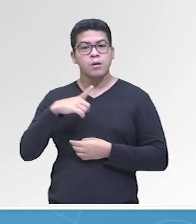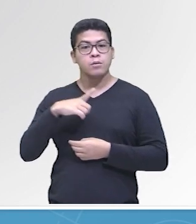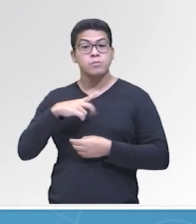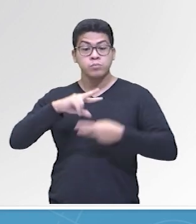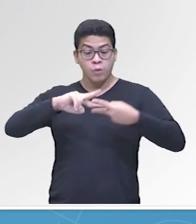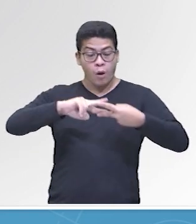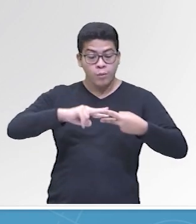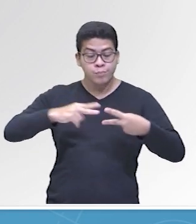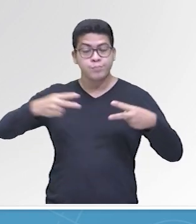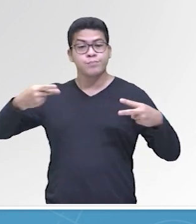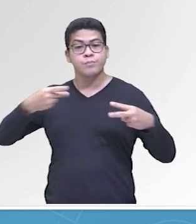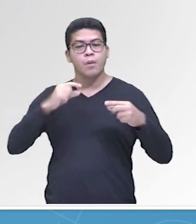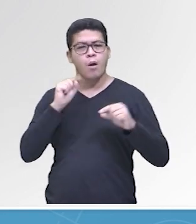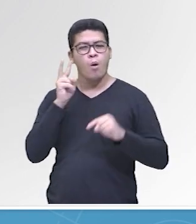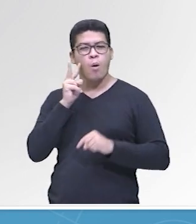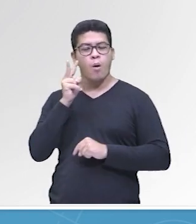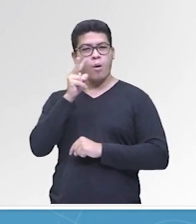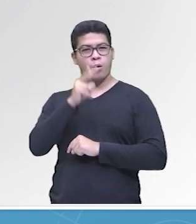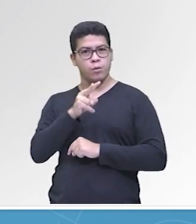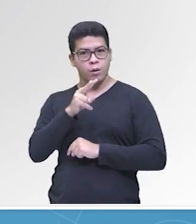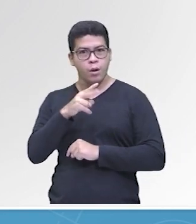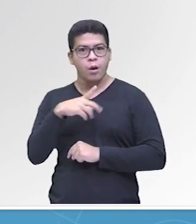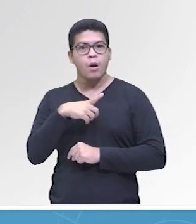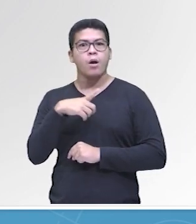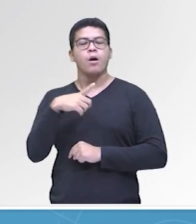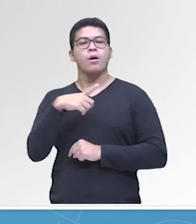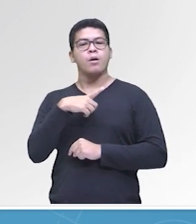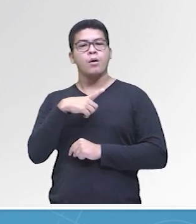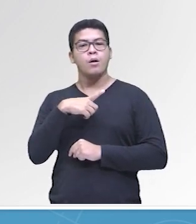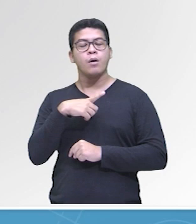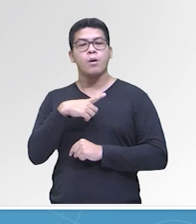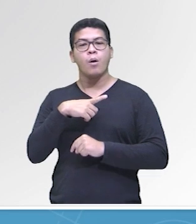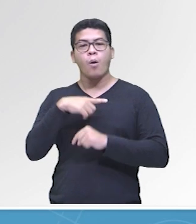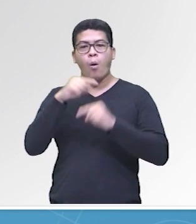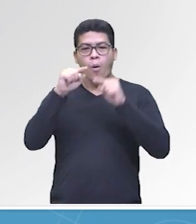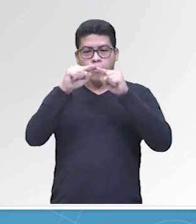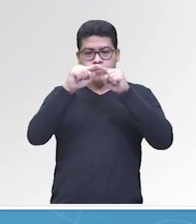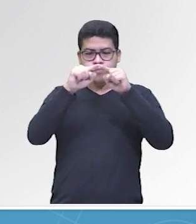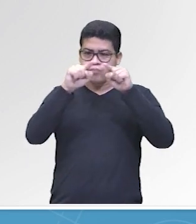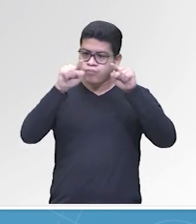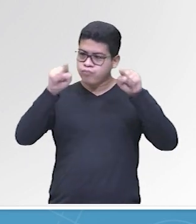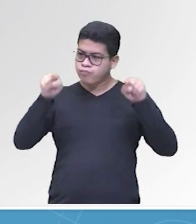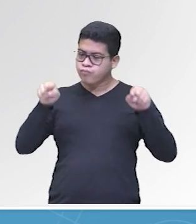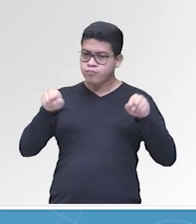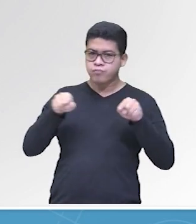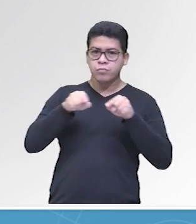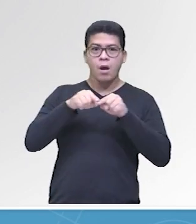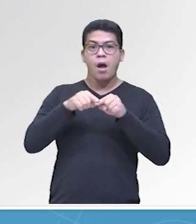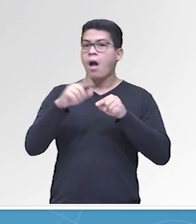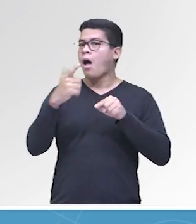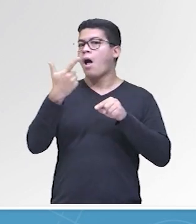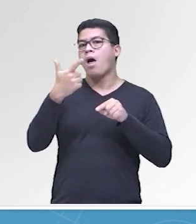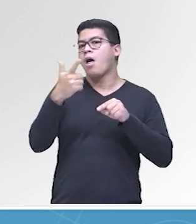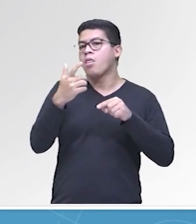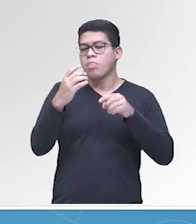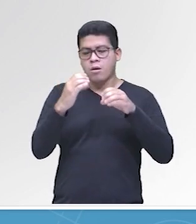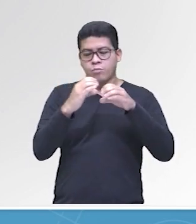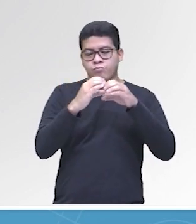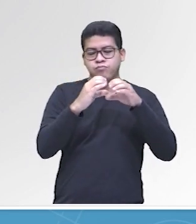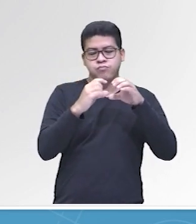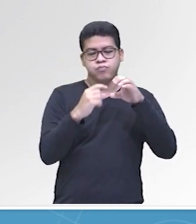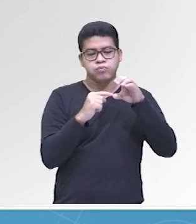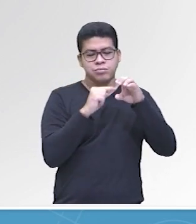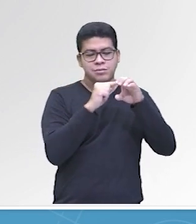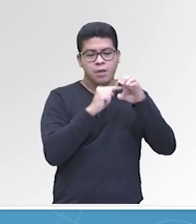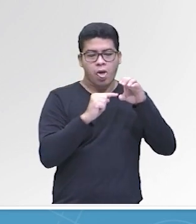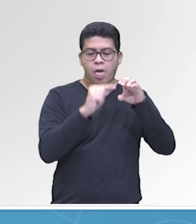genético. A gente viu que a célula bacteriana, ela não tem, né, uma divisão de núcleo